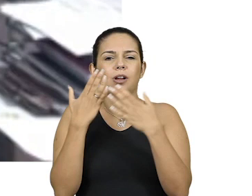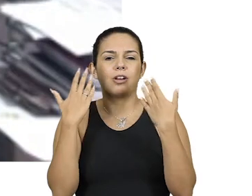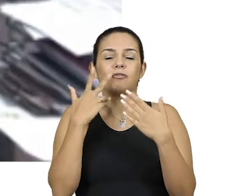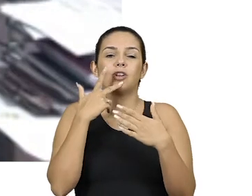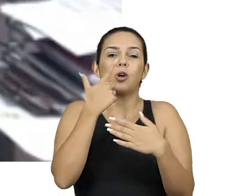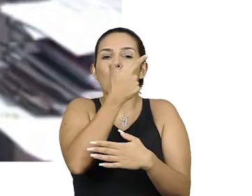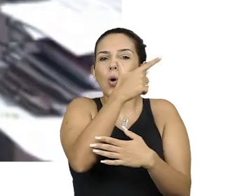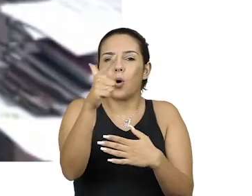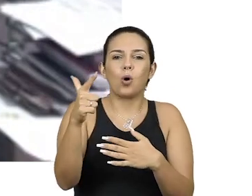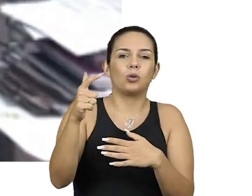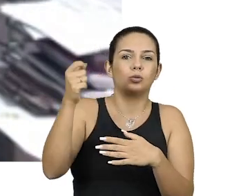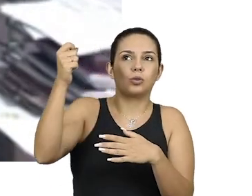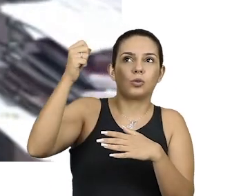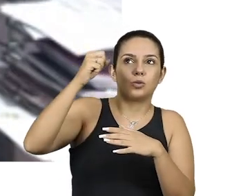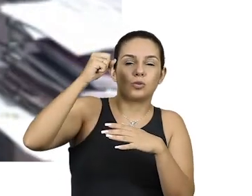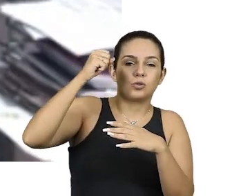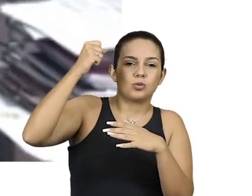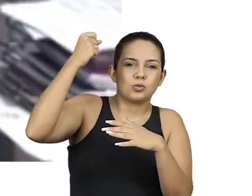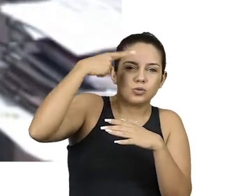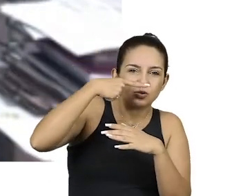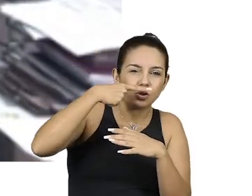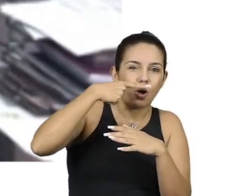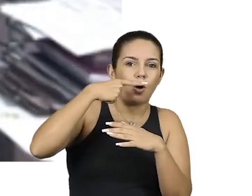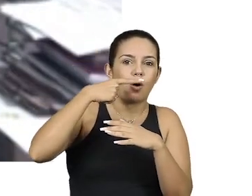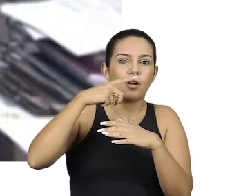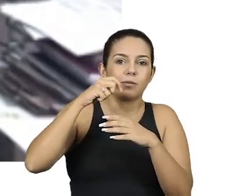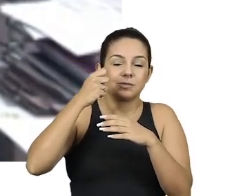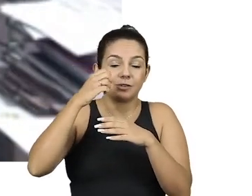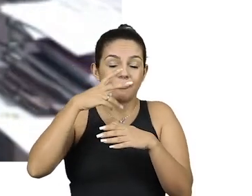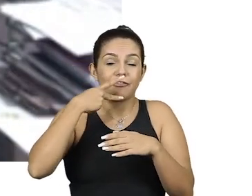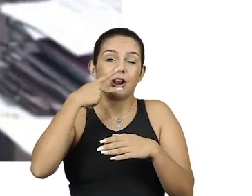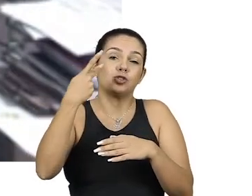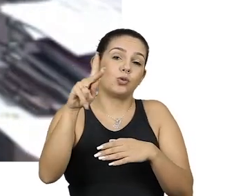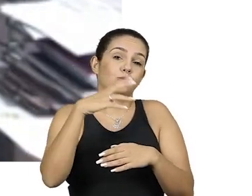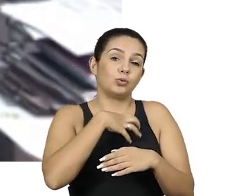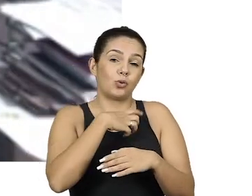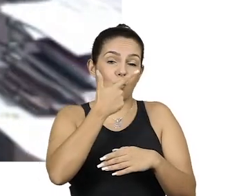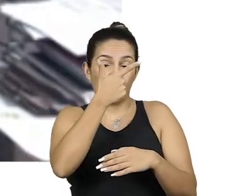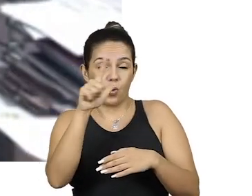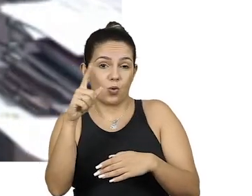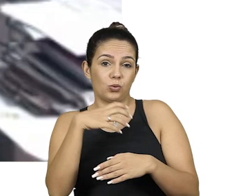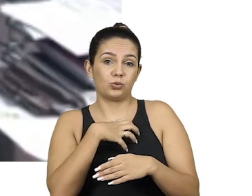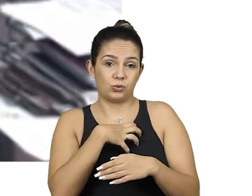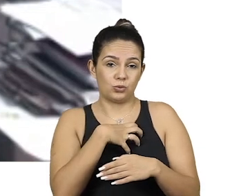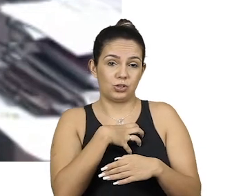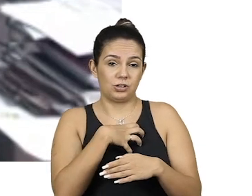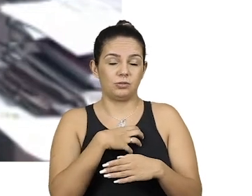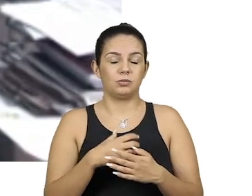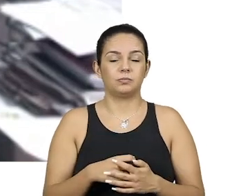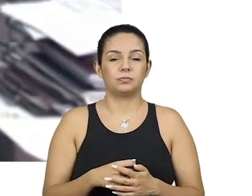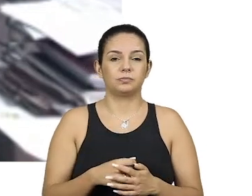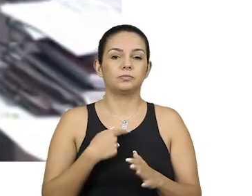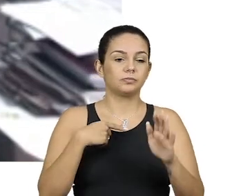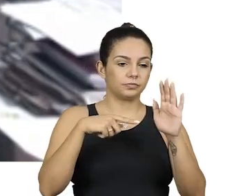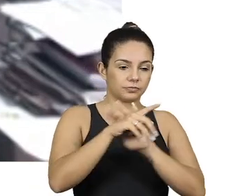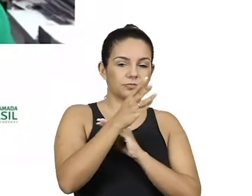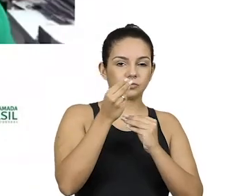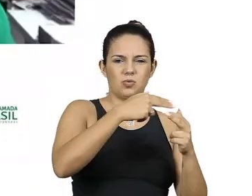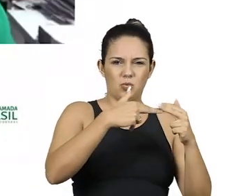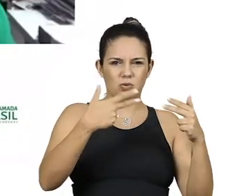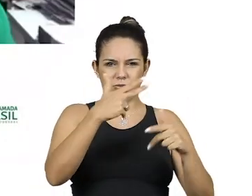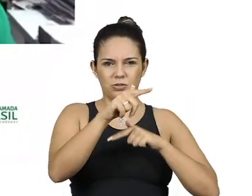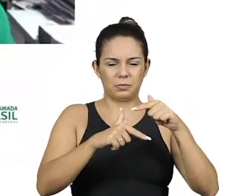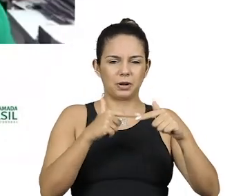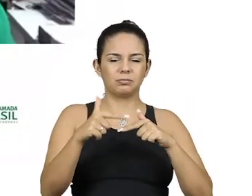sol. É muito difícil. Marina, e o passar do tempo, eu que já li tanta coisa